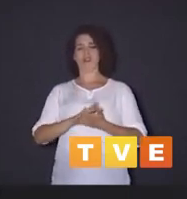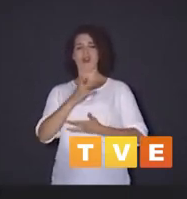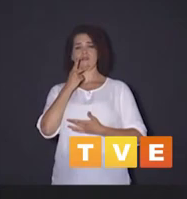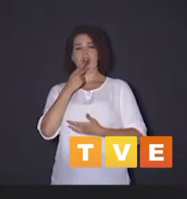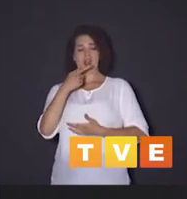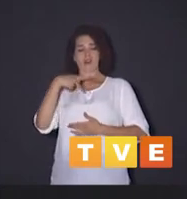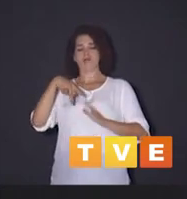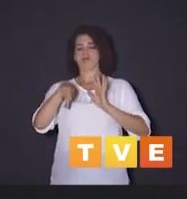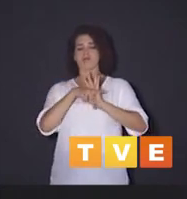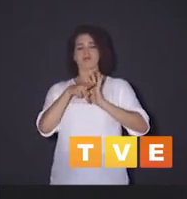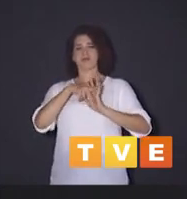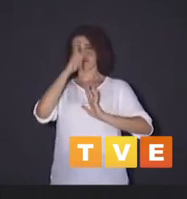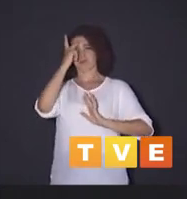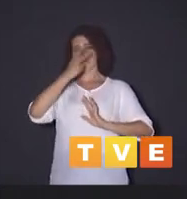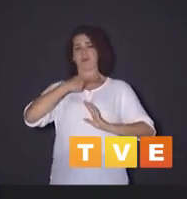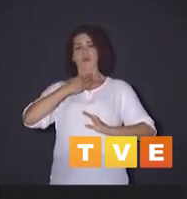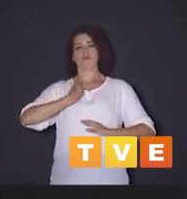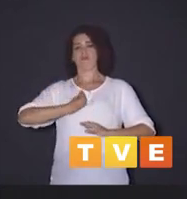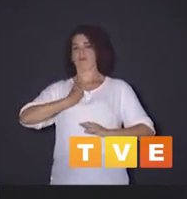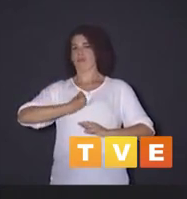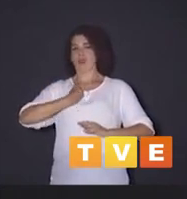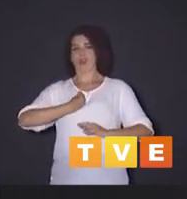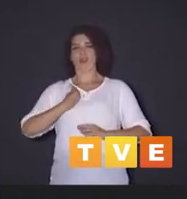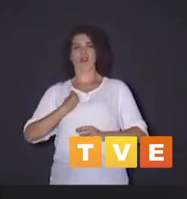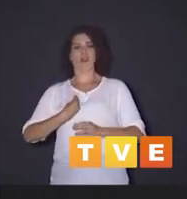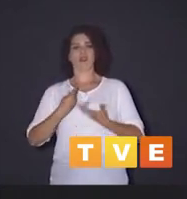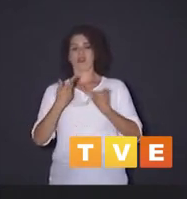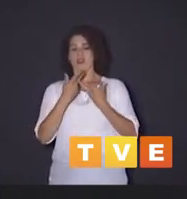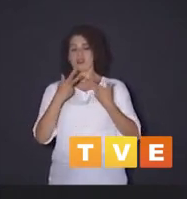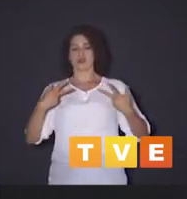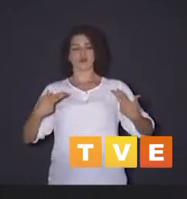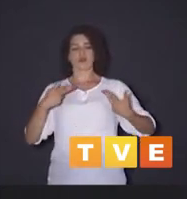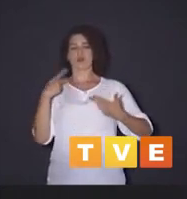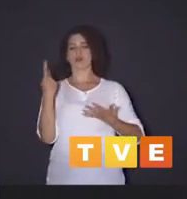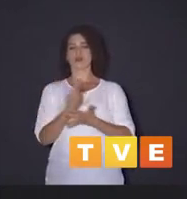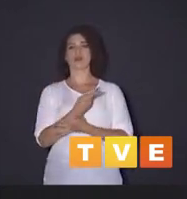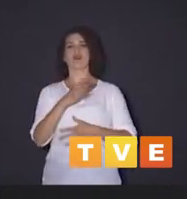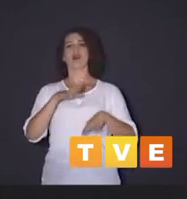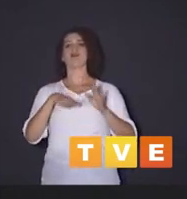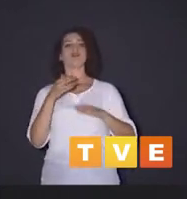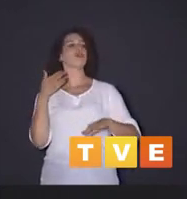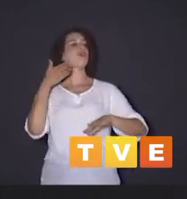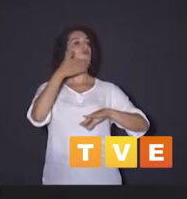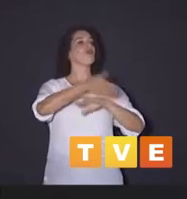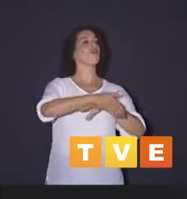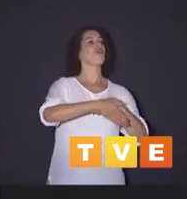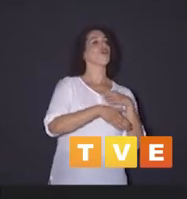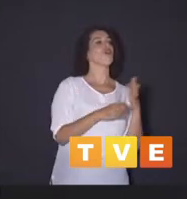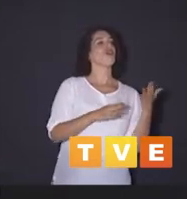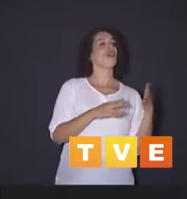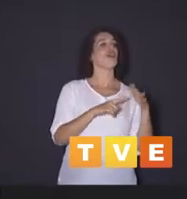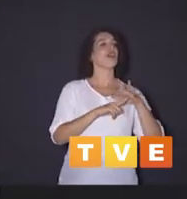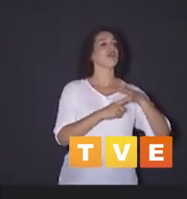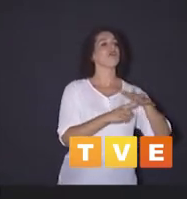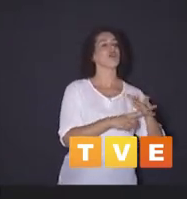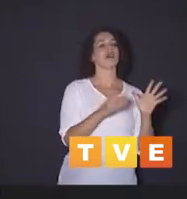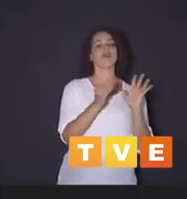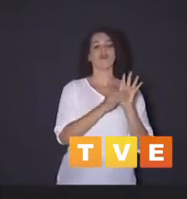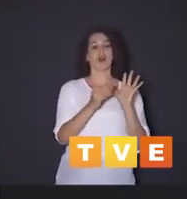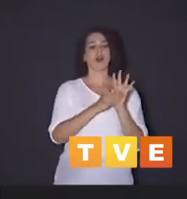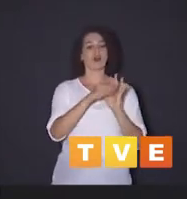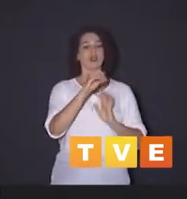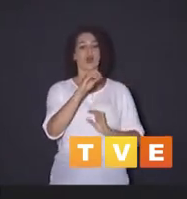si mesmo e vai falar das coisas que acontecem na sua vida então de repente ou na feira de são joaquim tá faltando o be porque